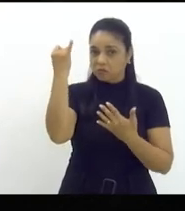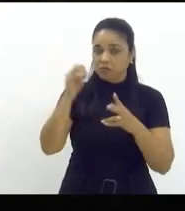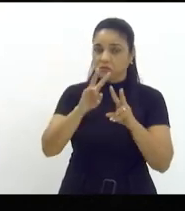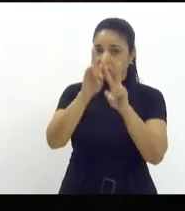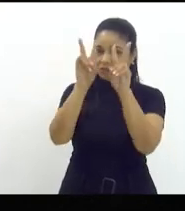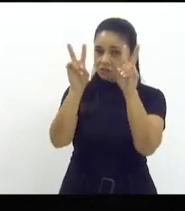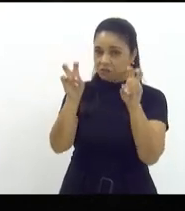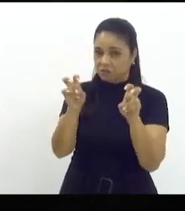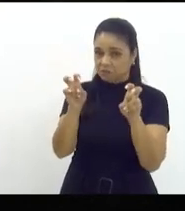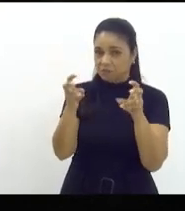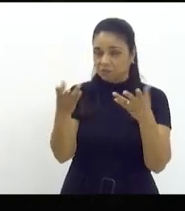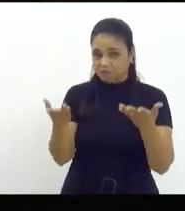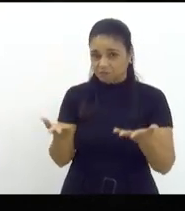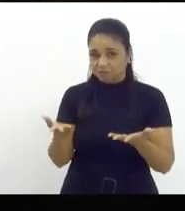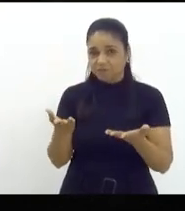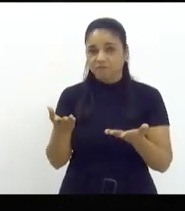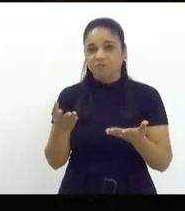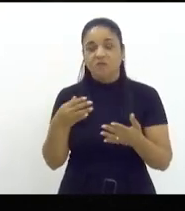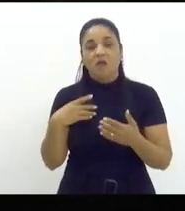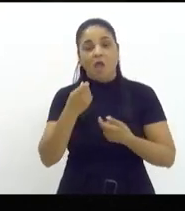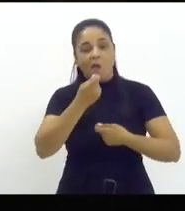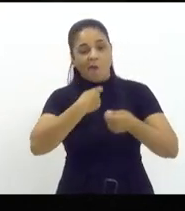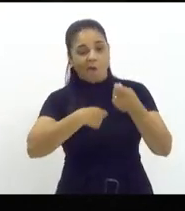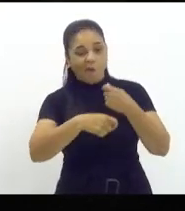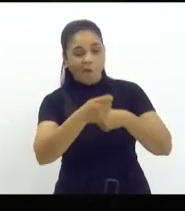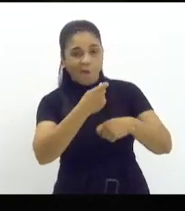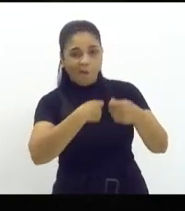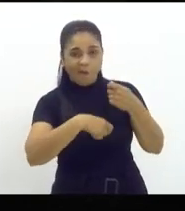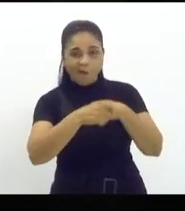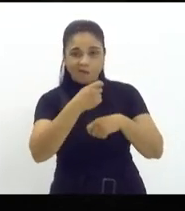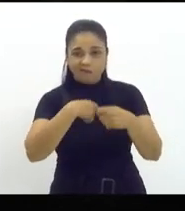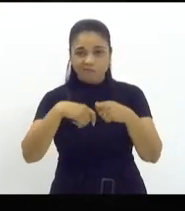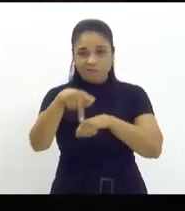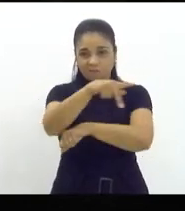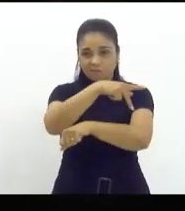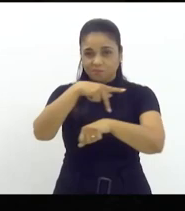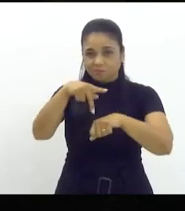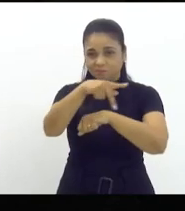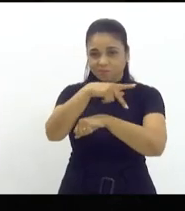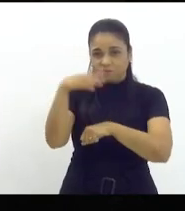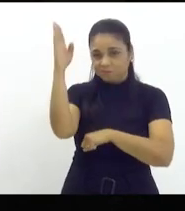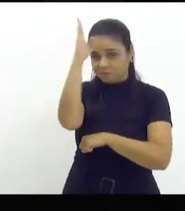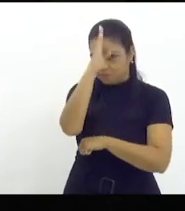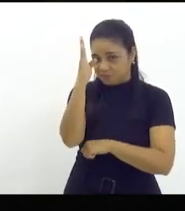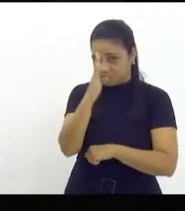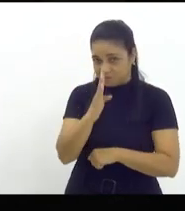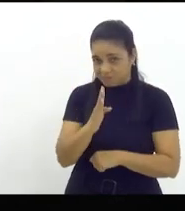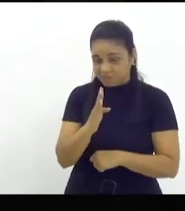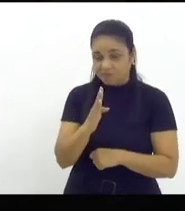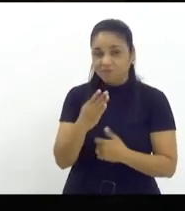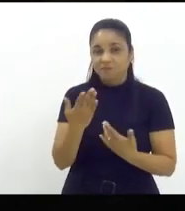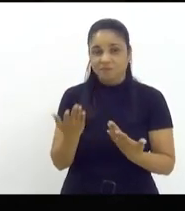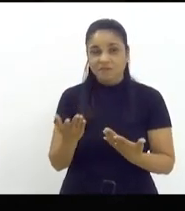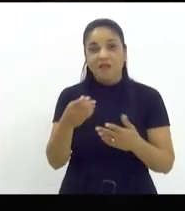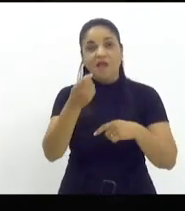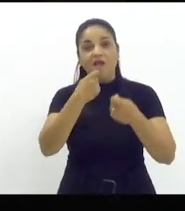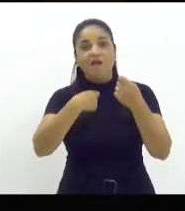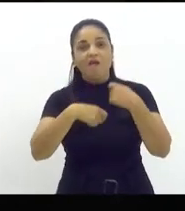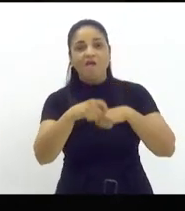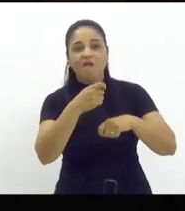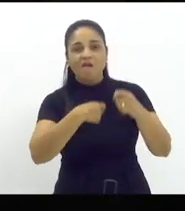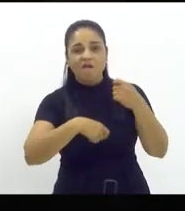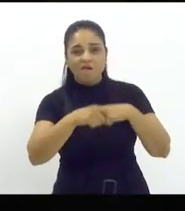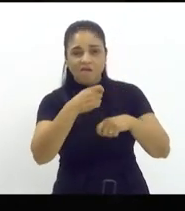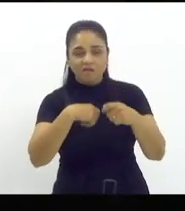no que tange a economia do nosso país e a economia